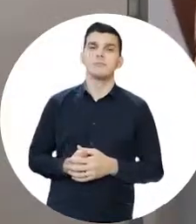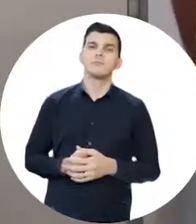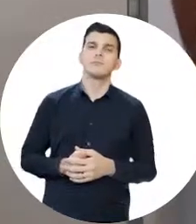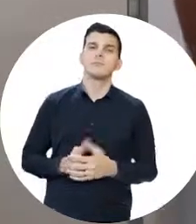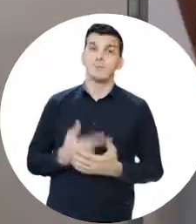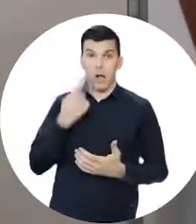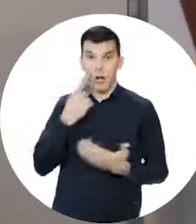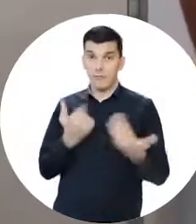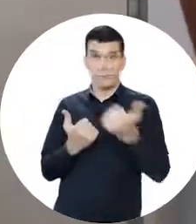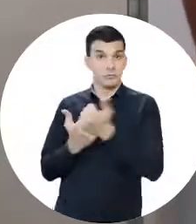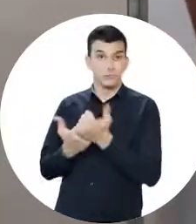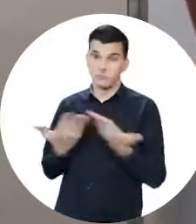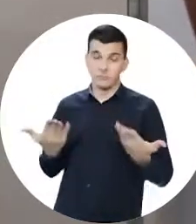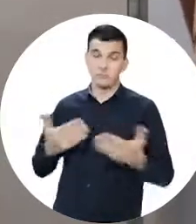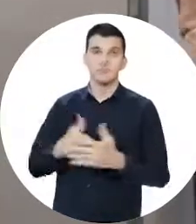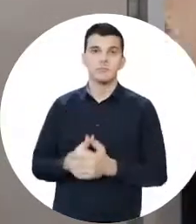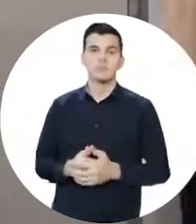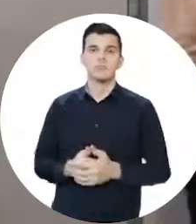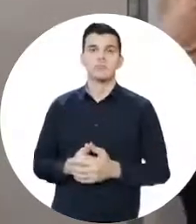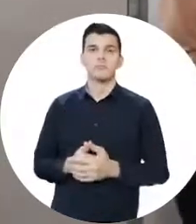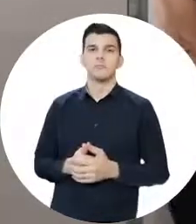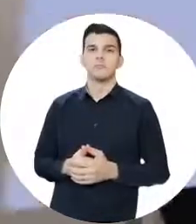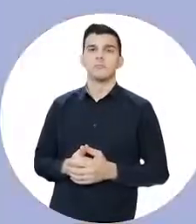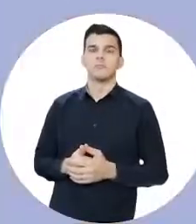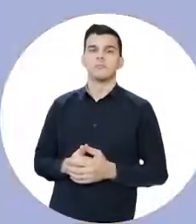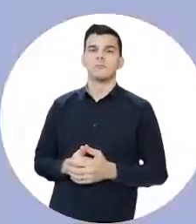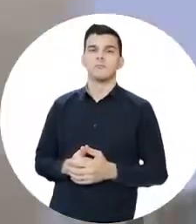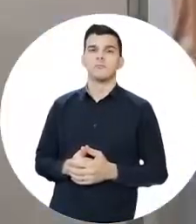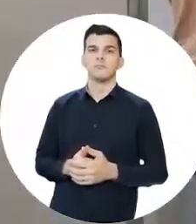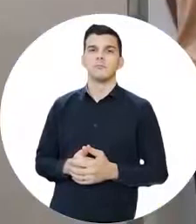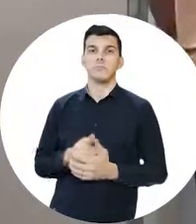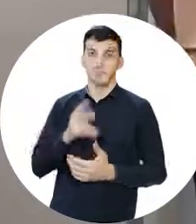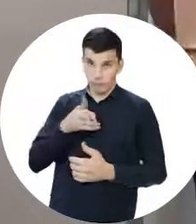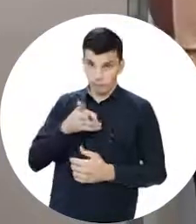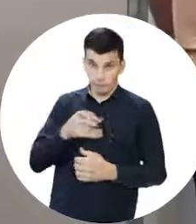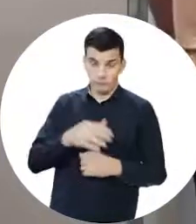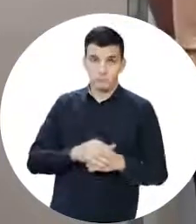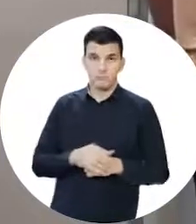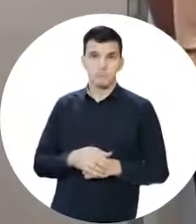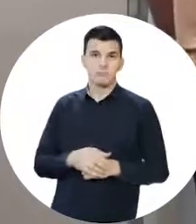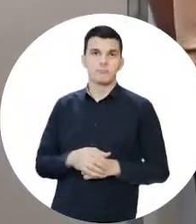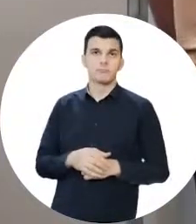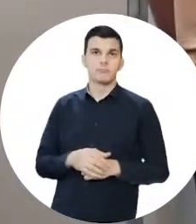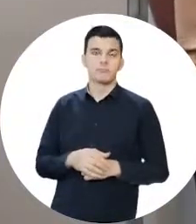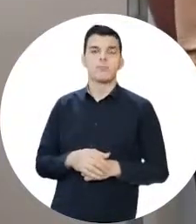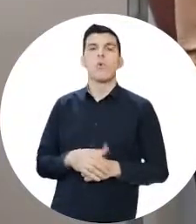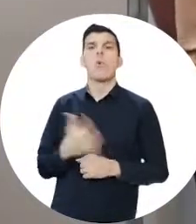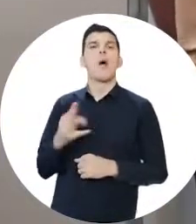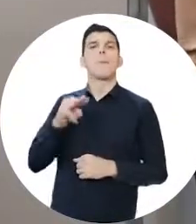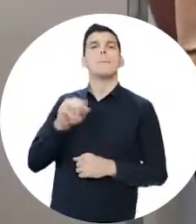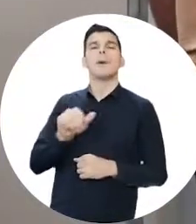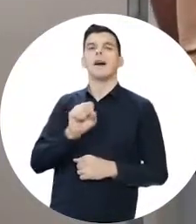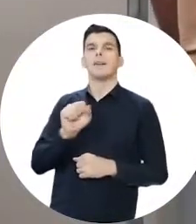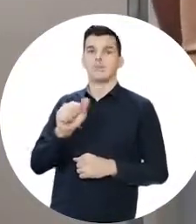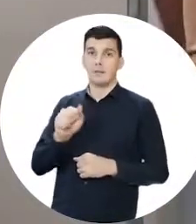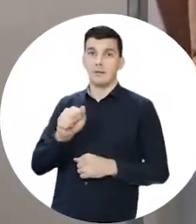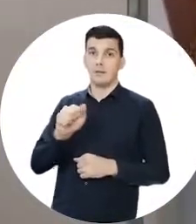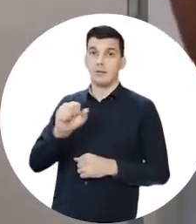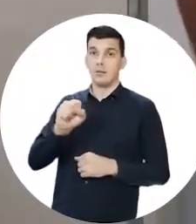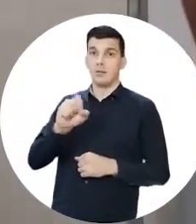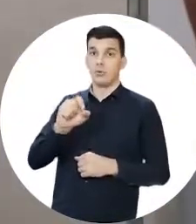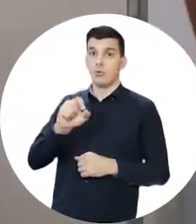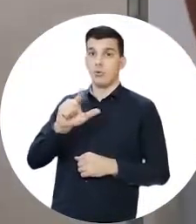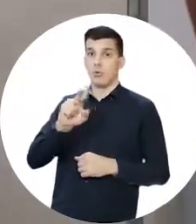HCl. Então vamos lá. 50 gramas de HCl, certo? Continua. Qual vai ser a massa de solução? Calma